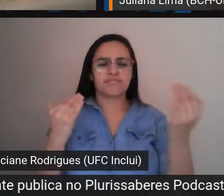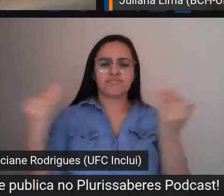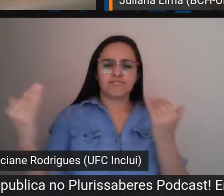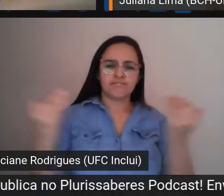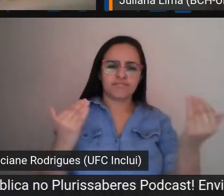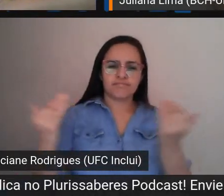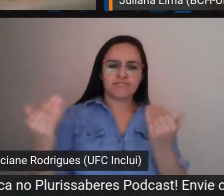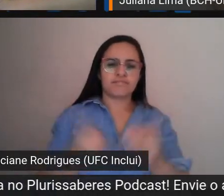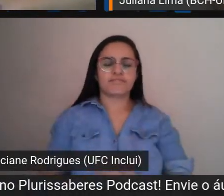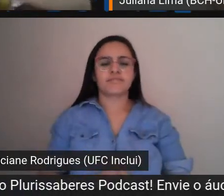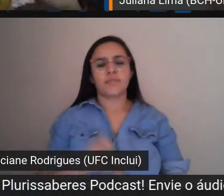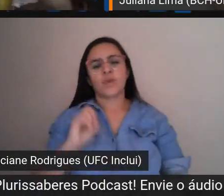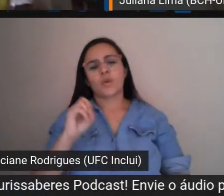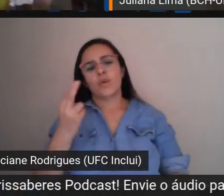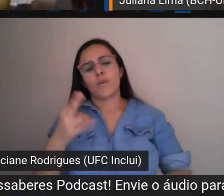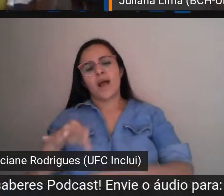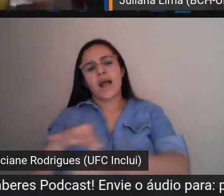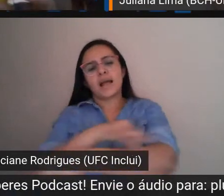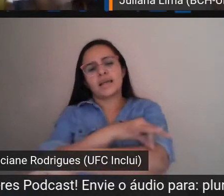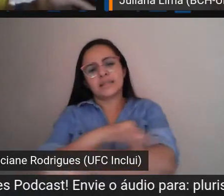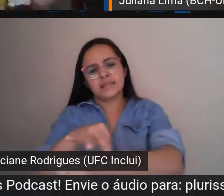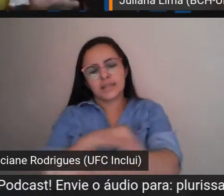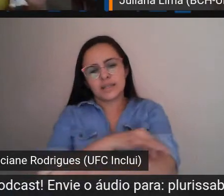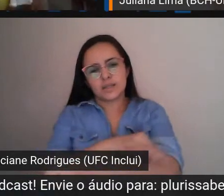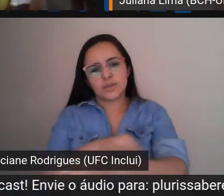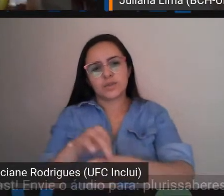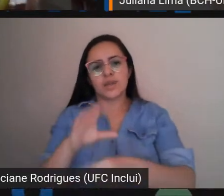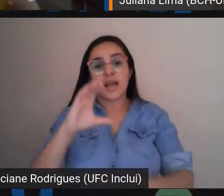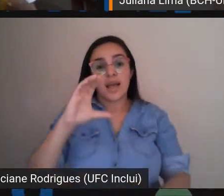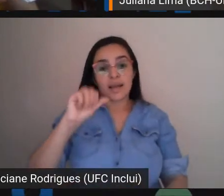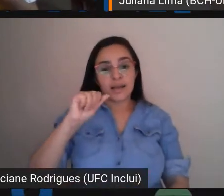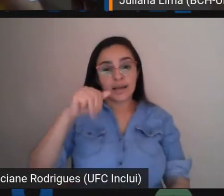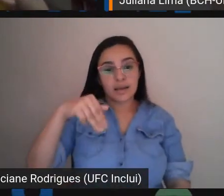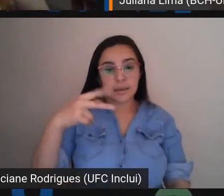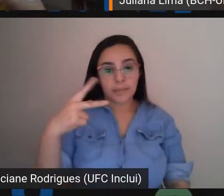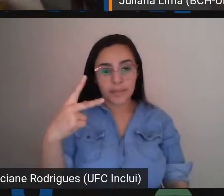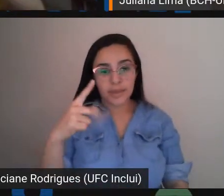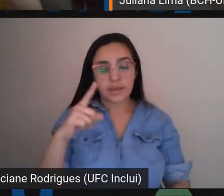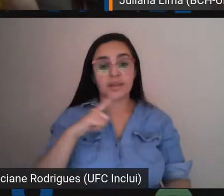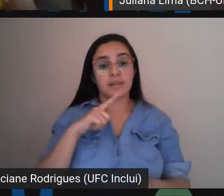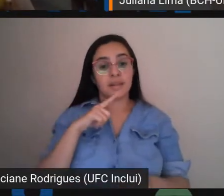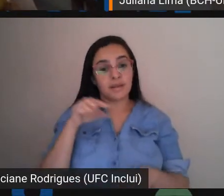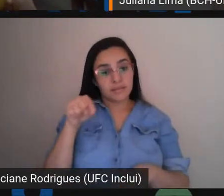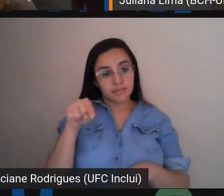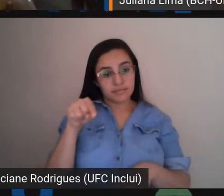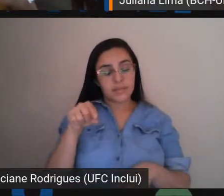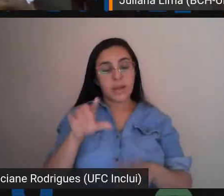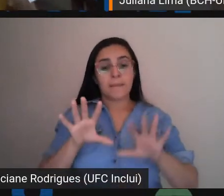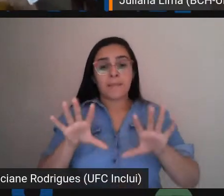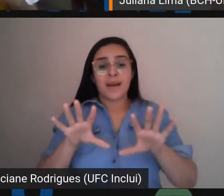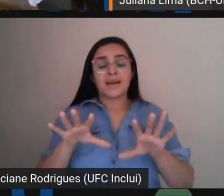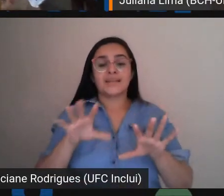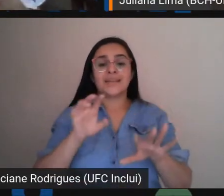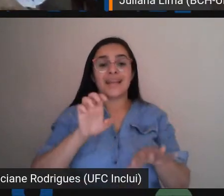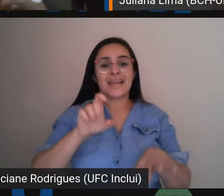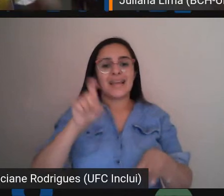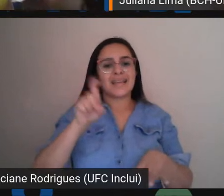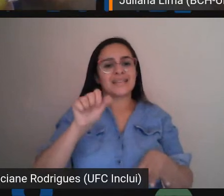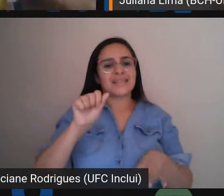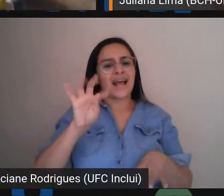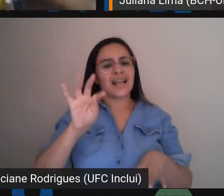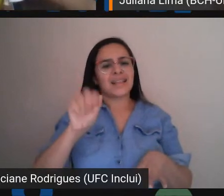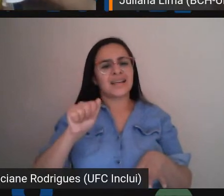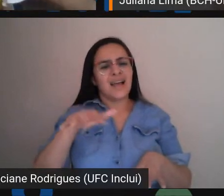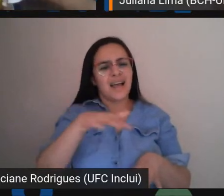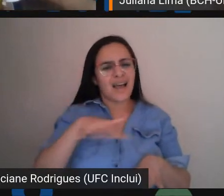ou arquitetura, urbanismo, a Campbell, eu sei que trariam isso, então, nessa parte de exatas, não sei qual área específica que é a